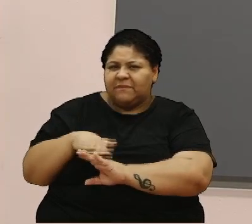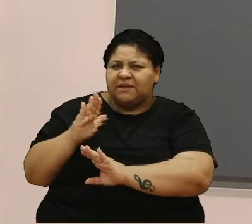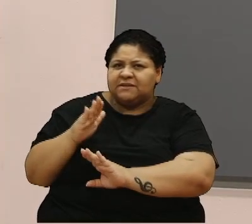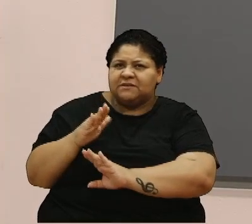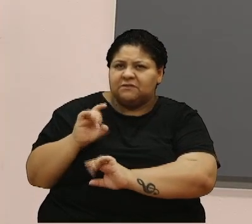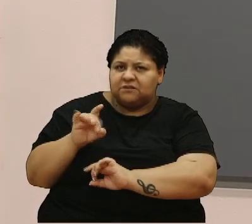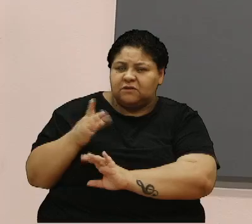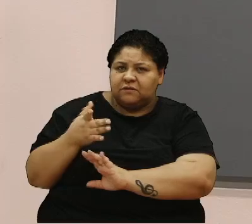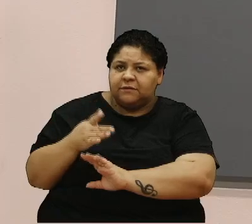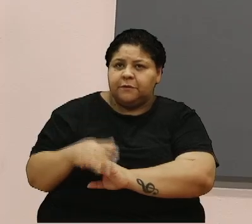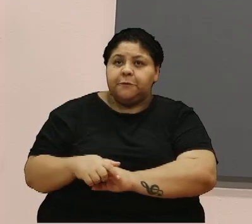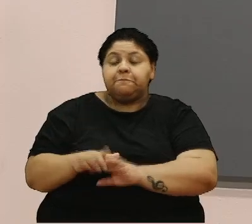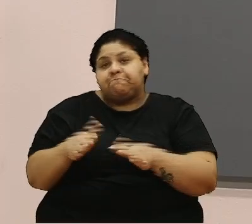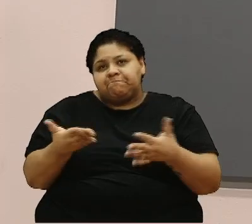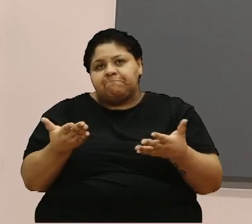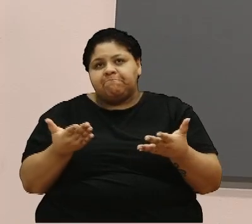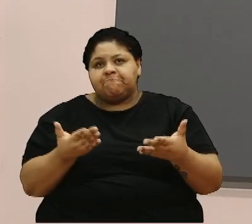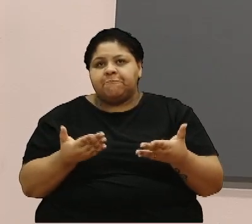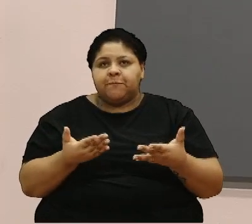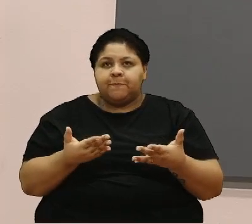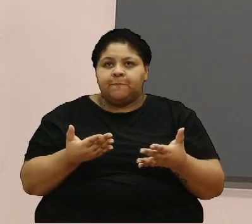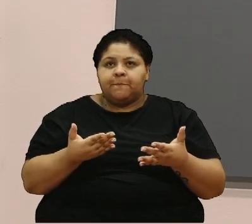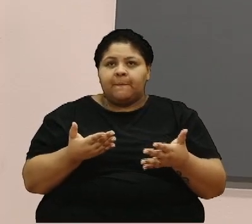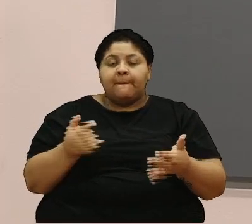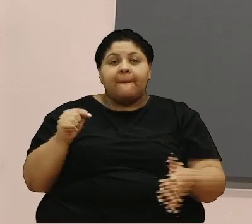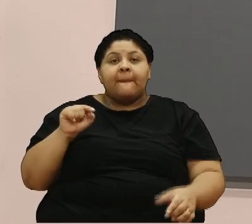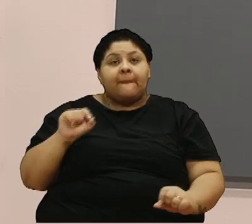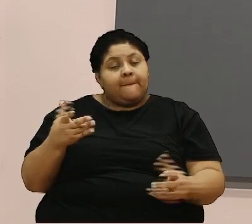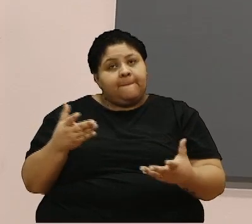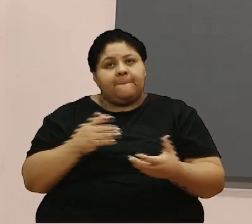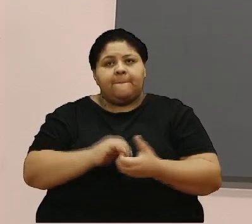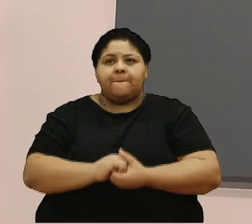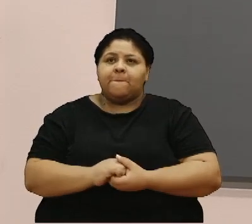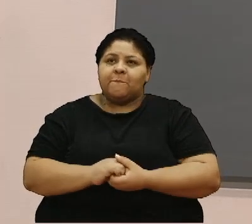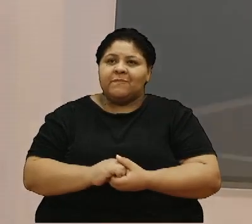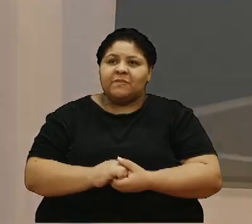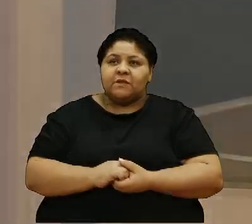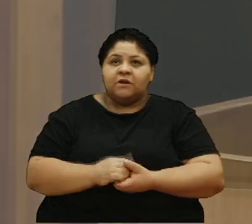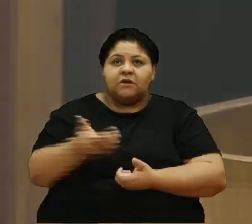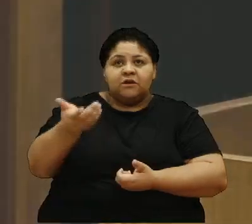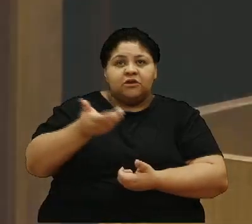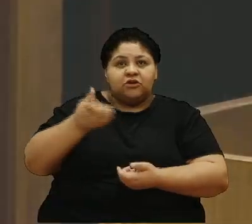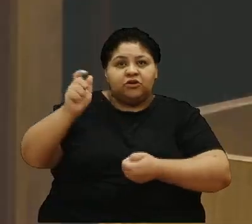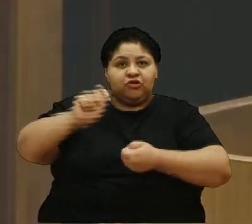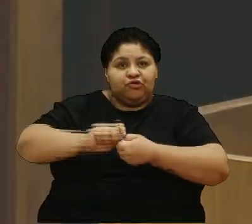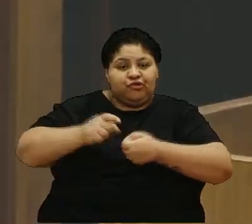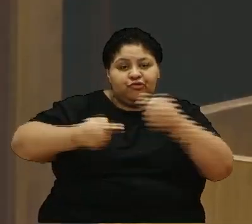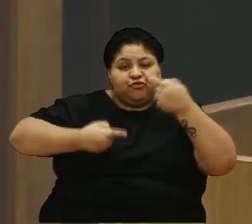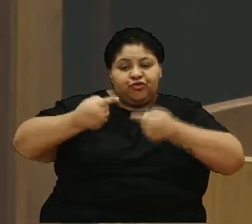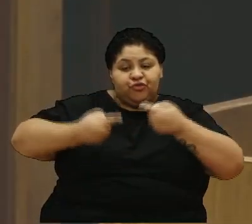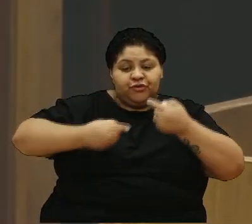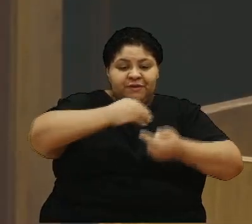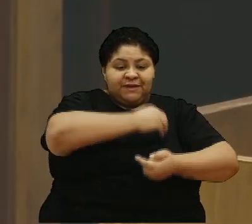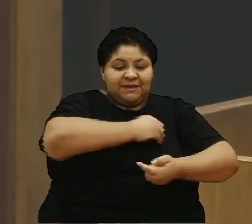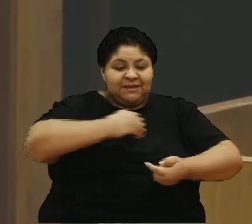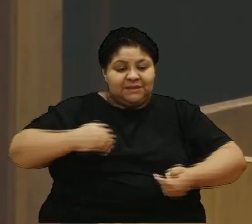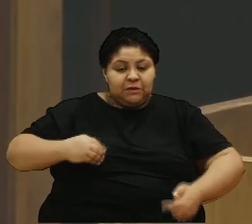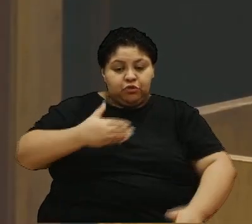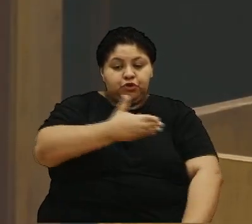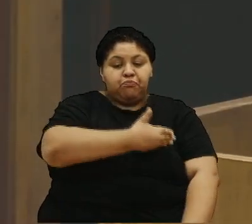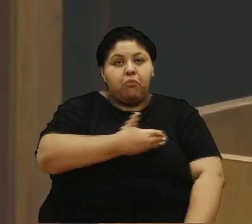Era isso? Bom, então é o seguinte. Se nós queremos fazer a discussão da saúde pública,